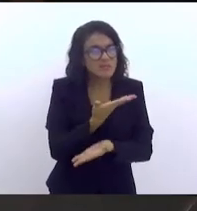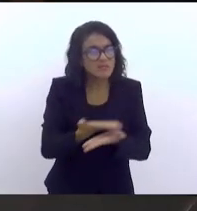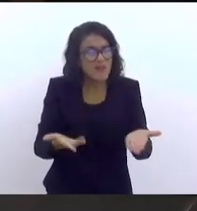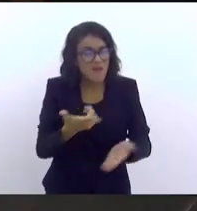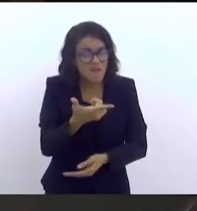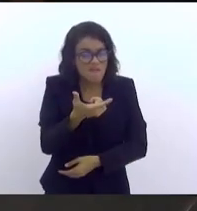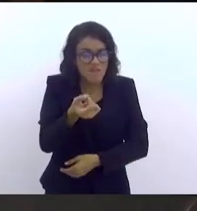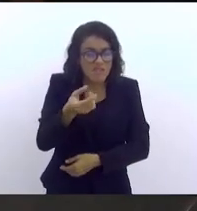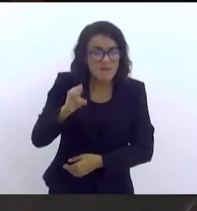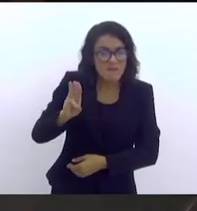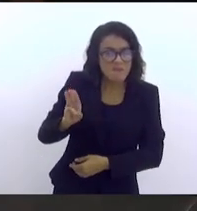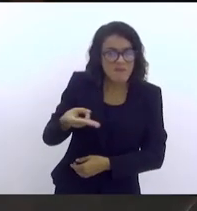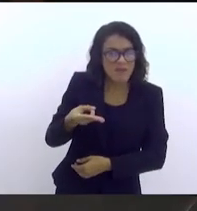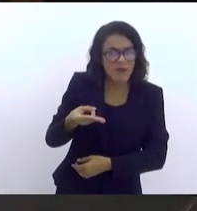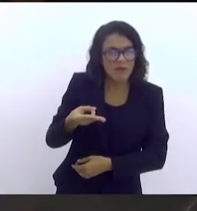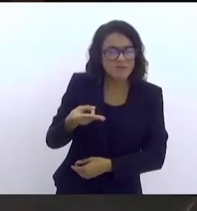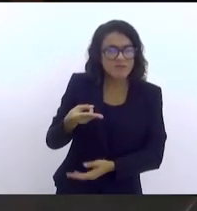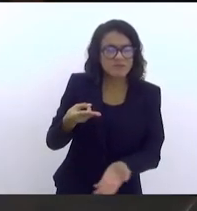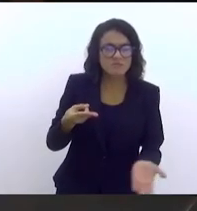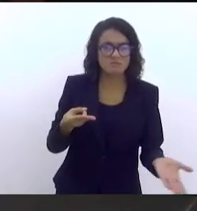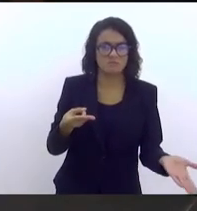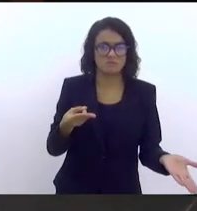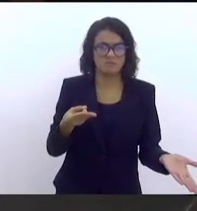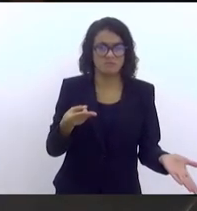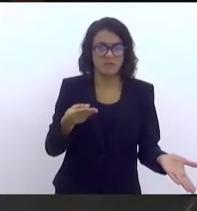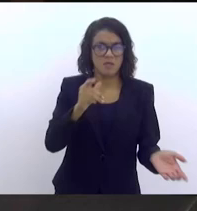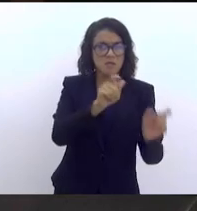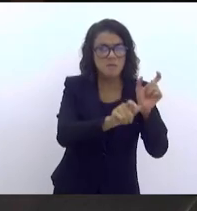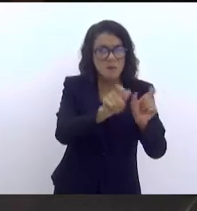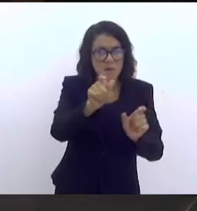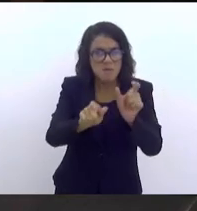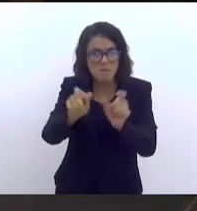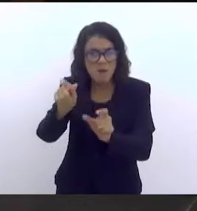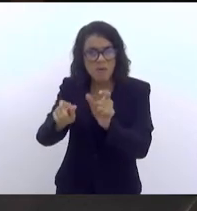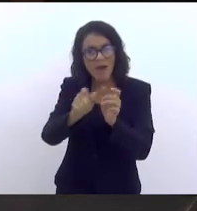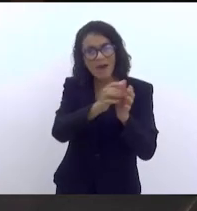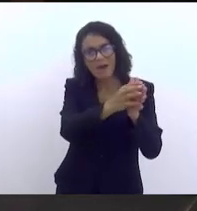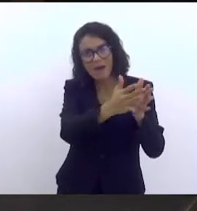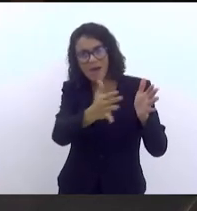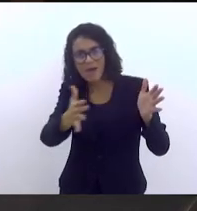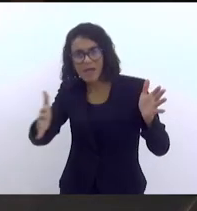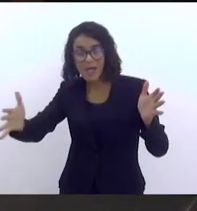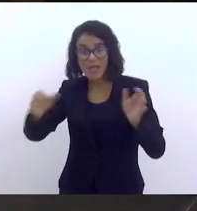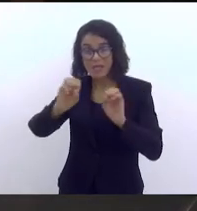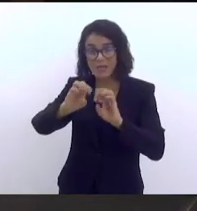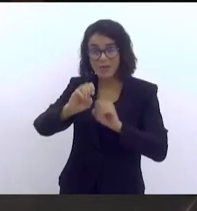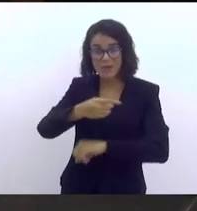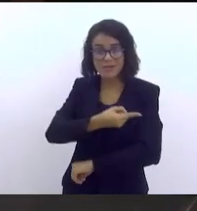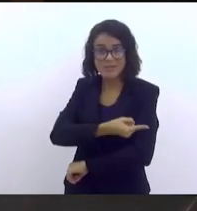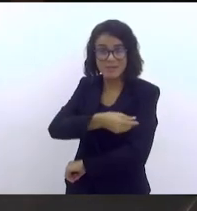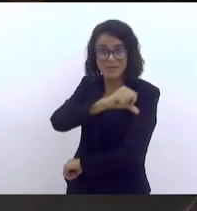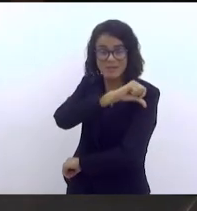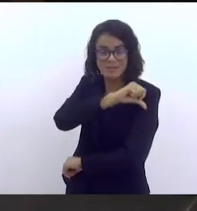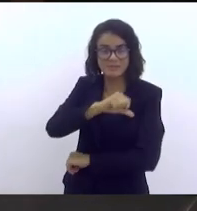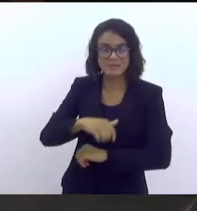20 milhões de sujeitos ao longo da Educação Básica